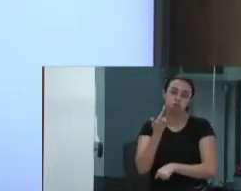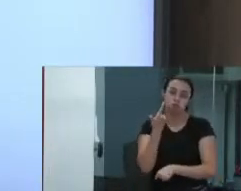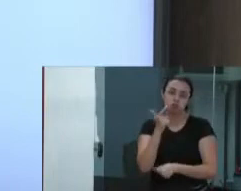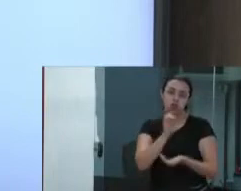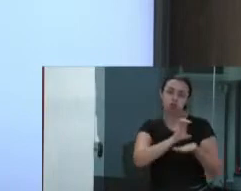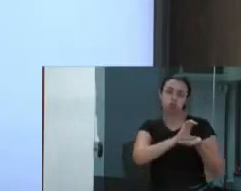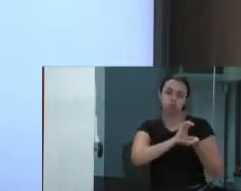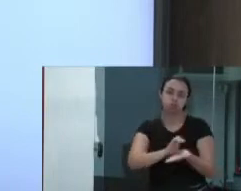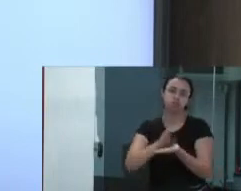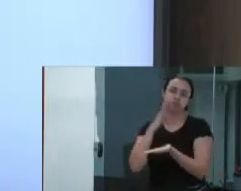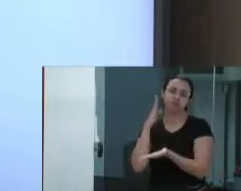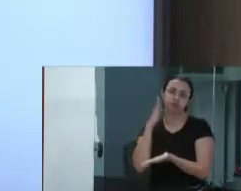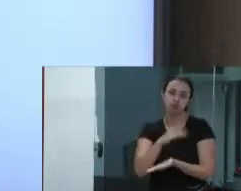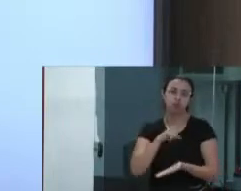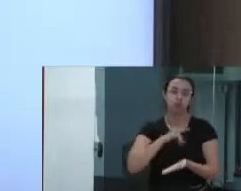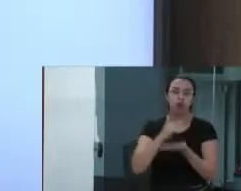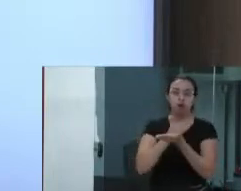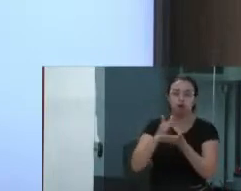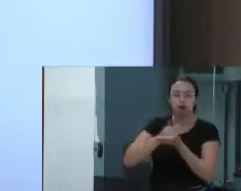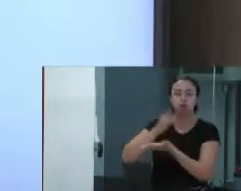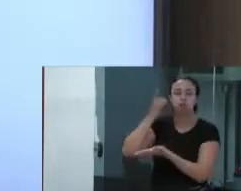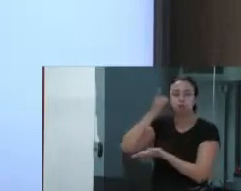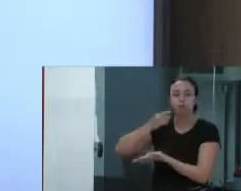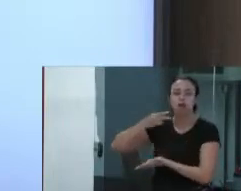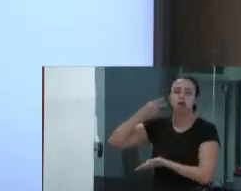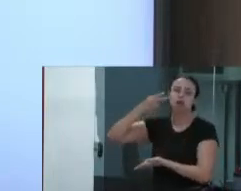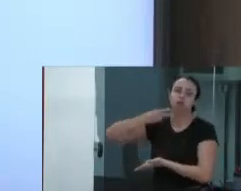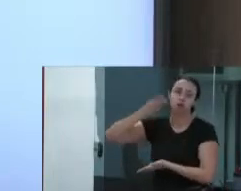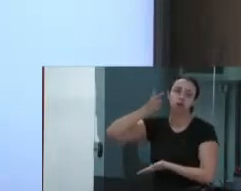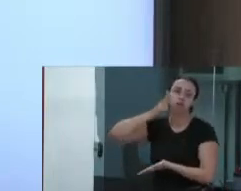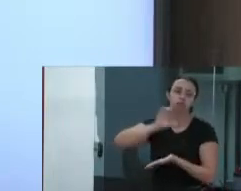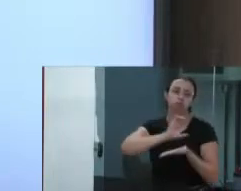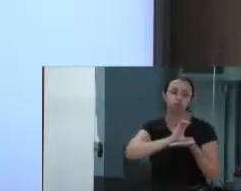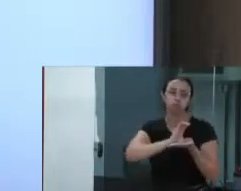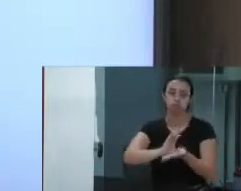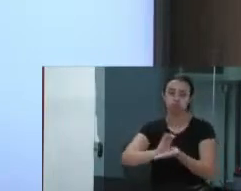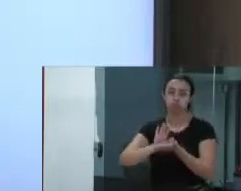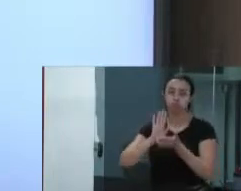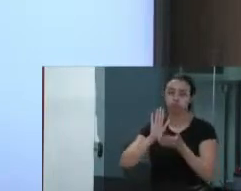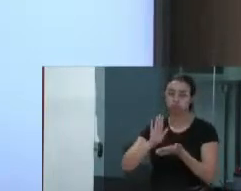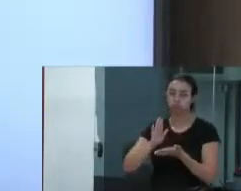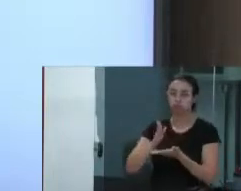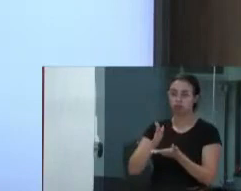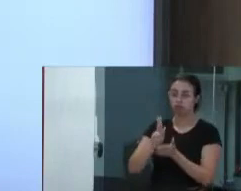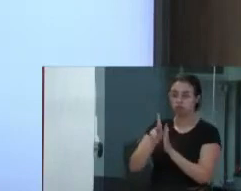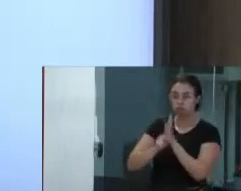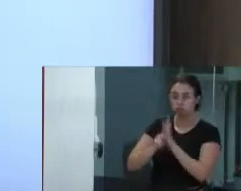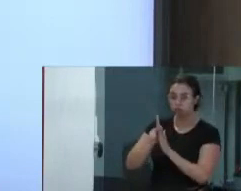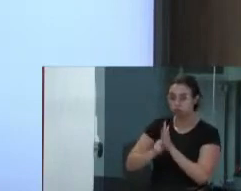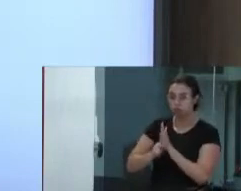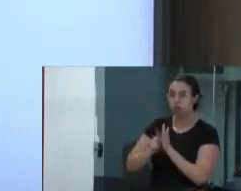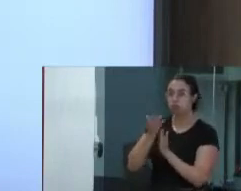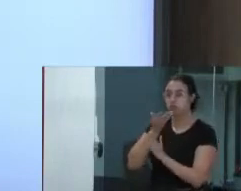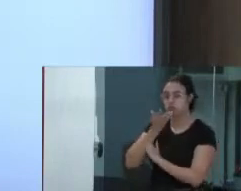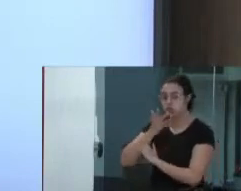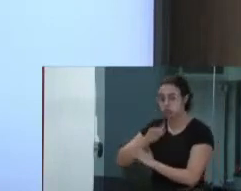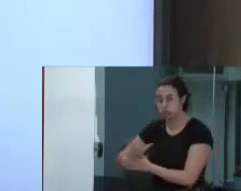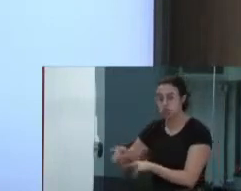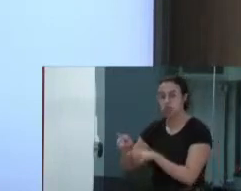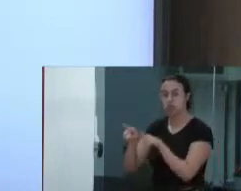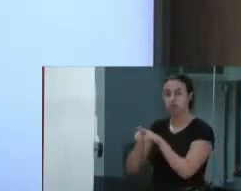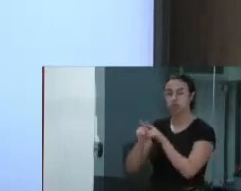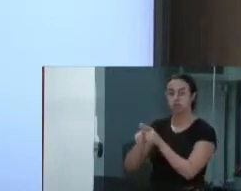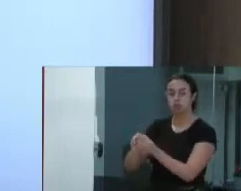foram recebidas através desse fundo, assim como o Fundo de Assistência Social, mas a infância e o idoso são basicamente